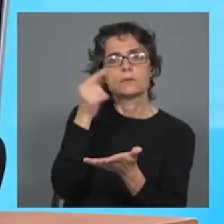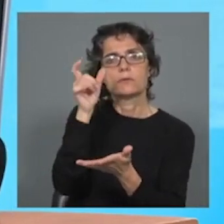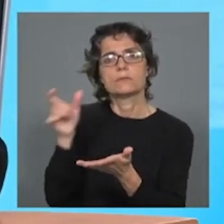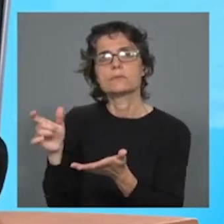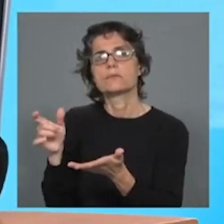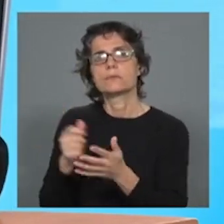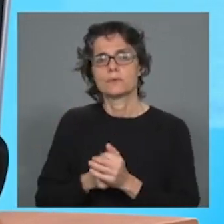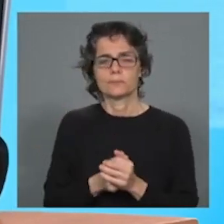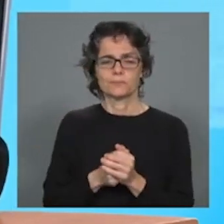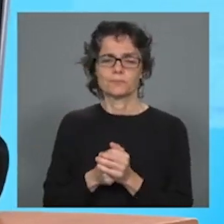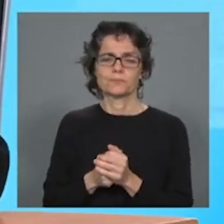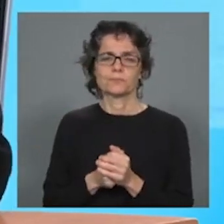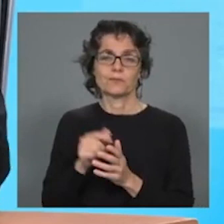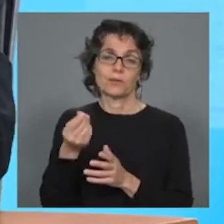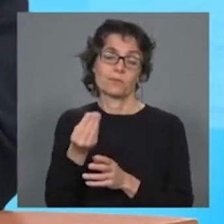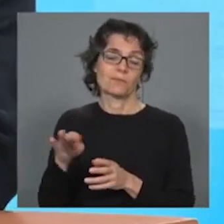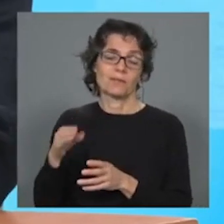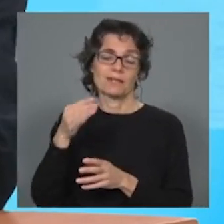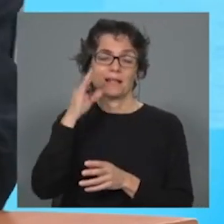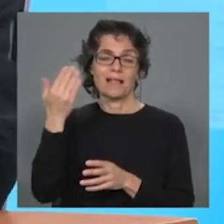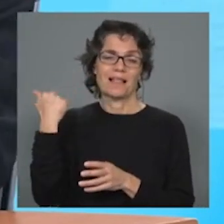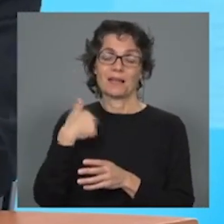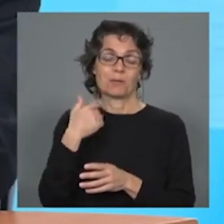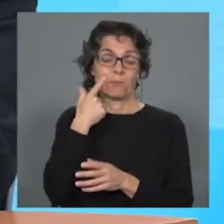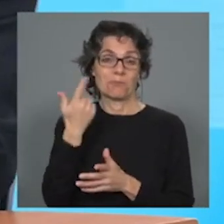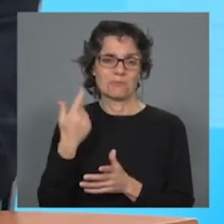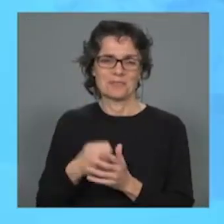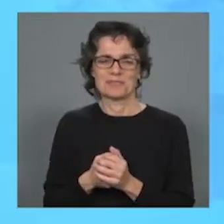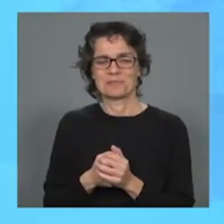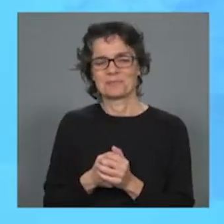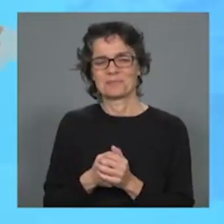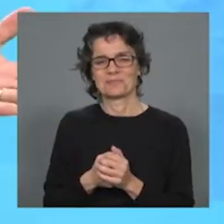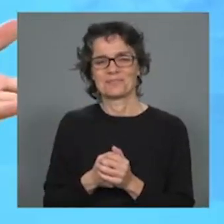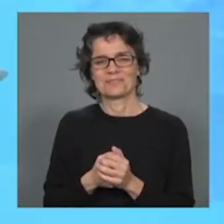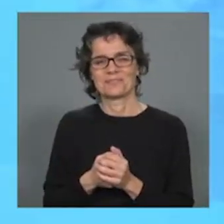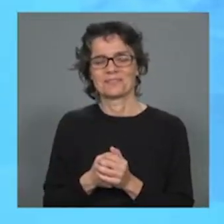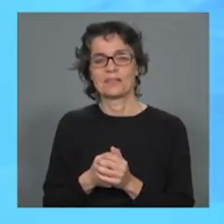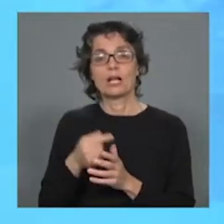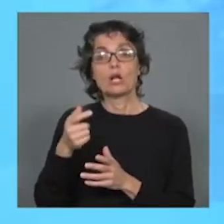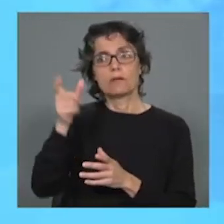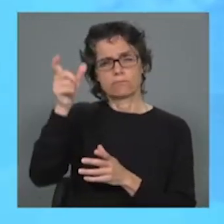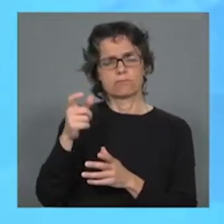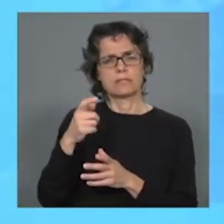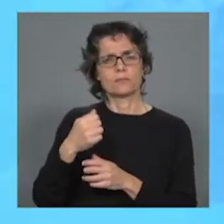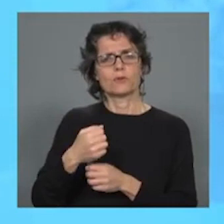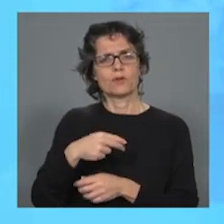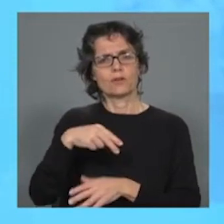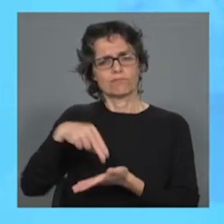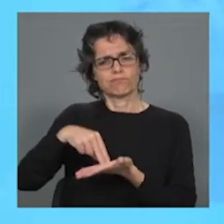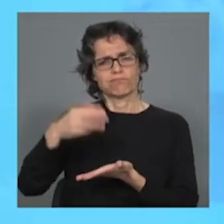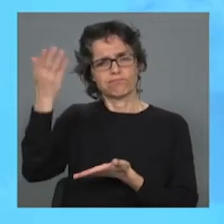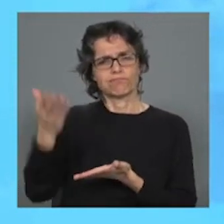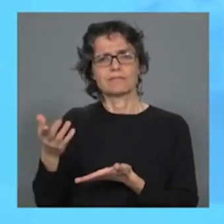no liceuzinho. Mesmo assim conhece muita coisa. E essa determinação, de facto, de Carlos de Foucault, que agora as Irmãzinhas de Jesus e outras